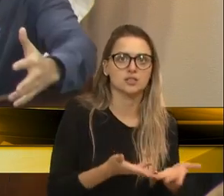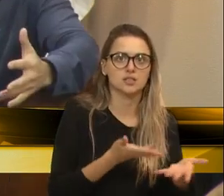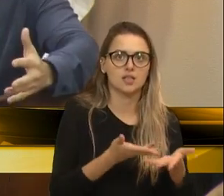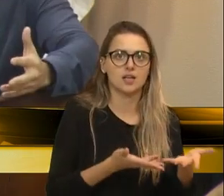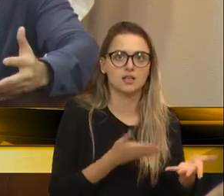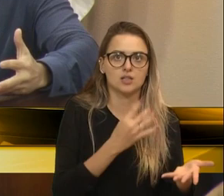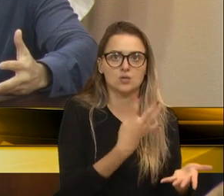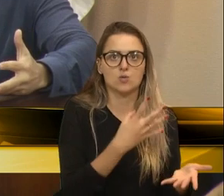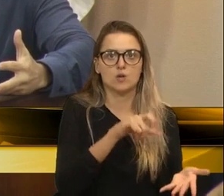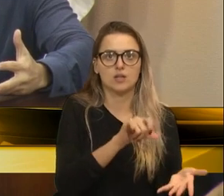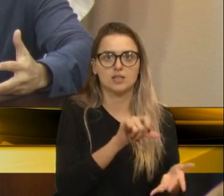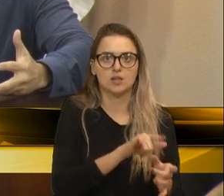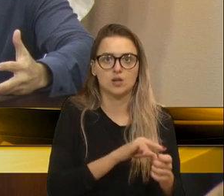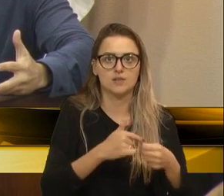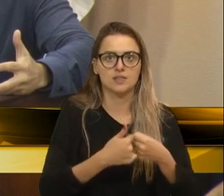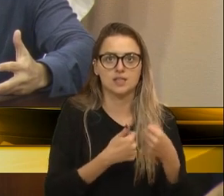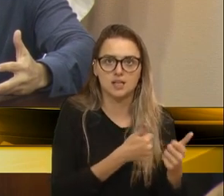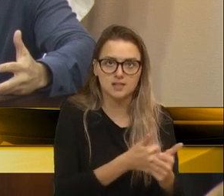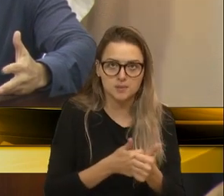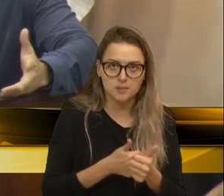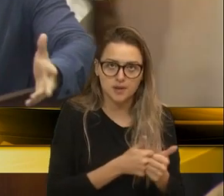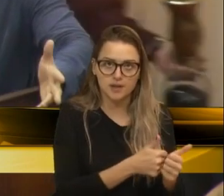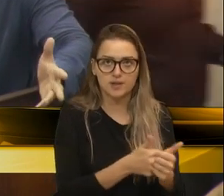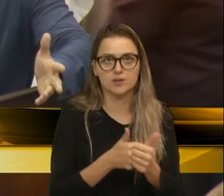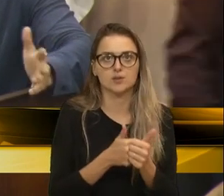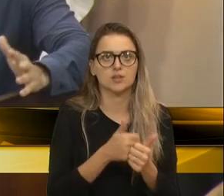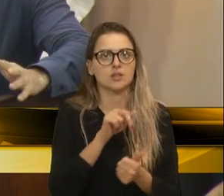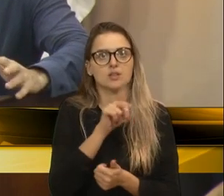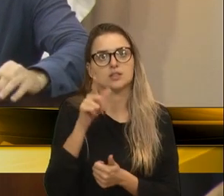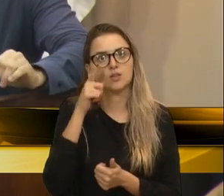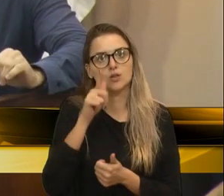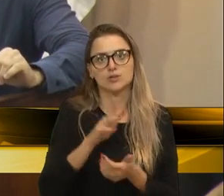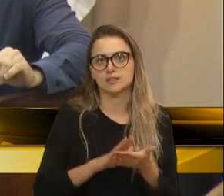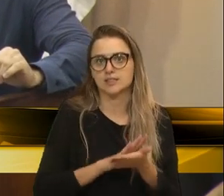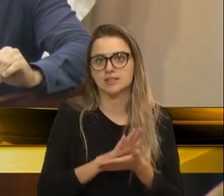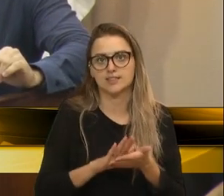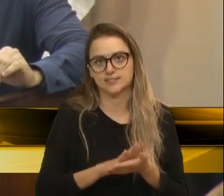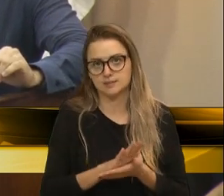49 municípios da região, não consegue nada.